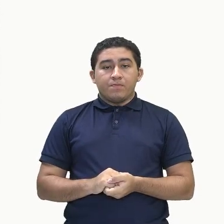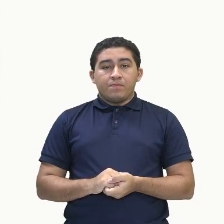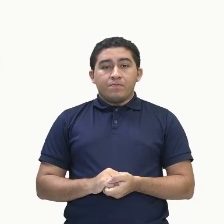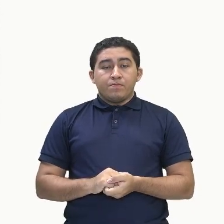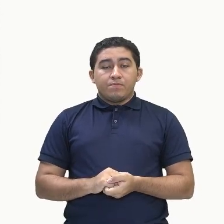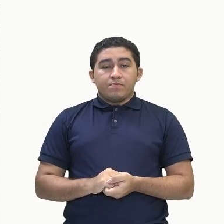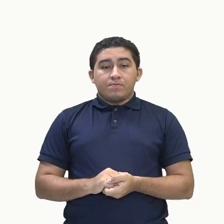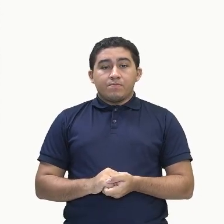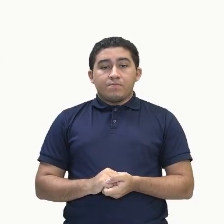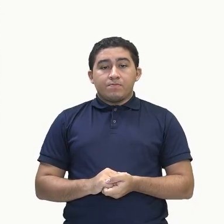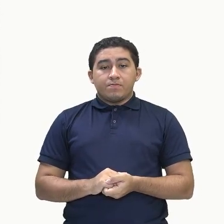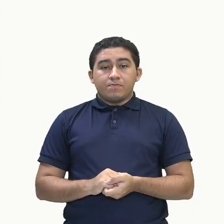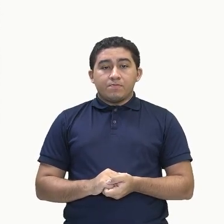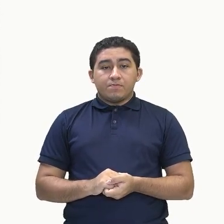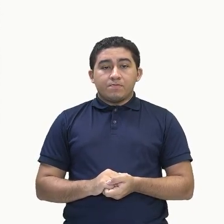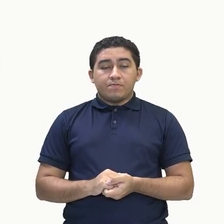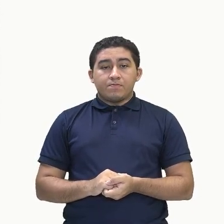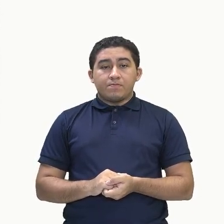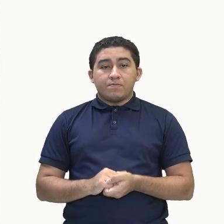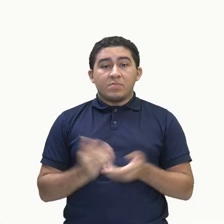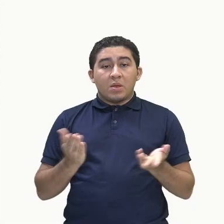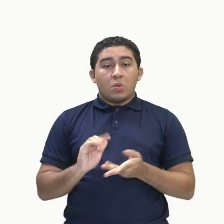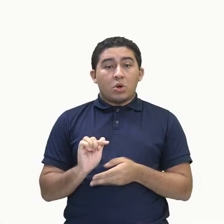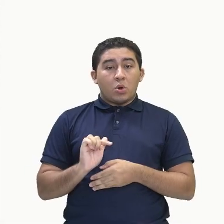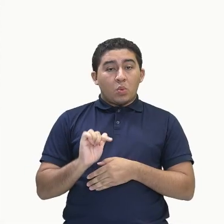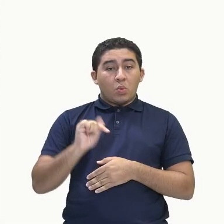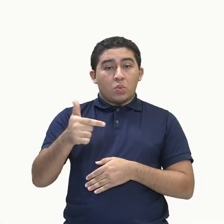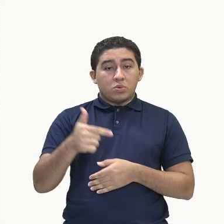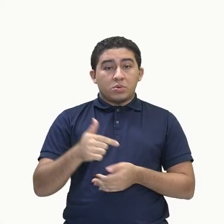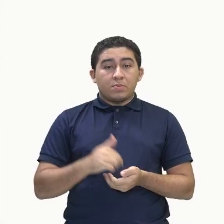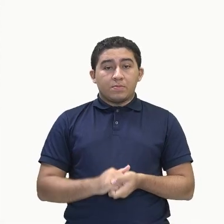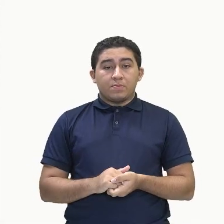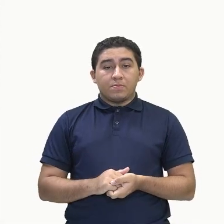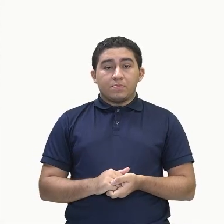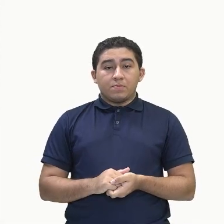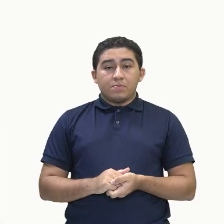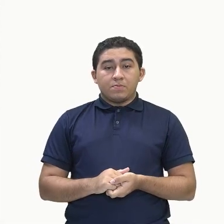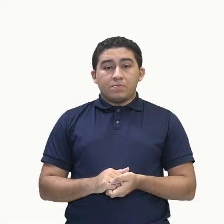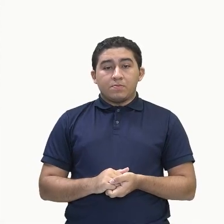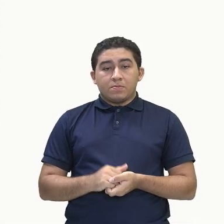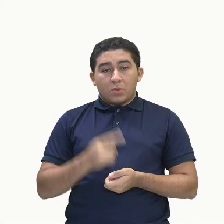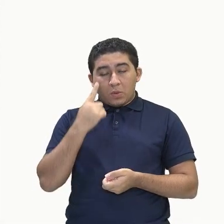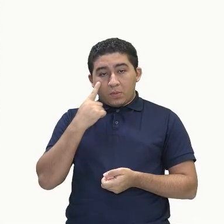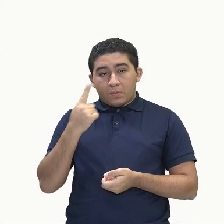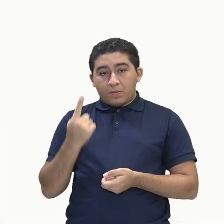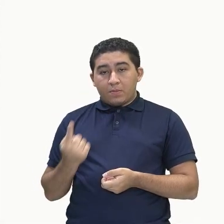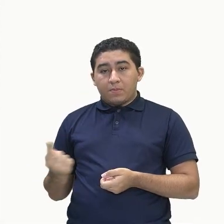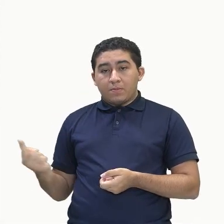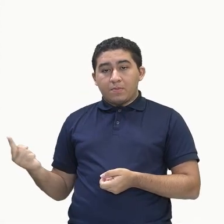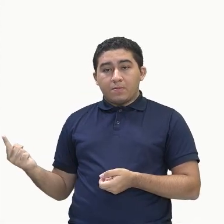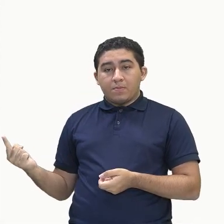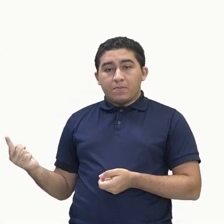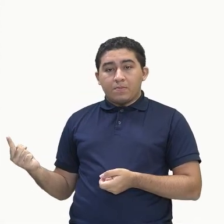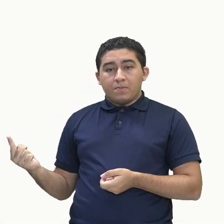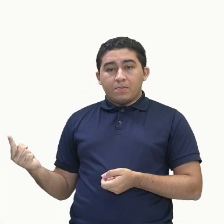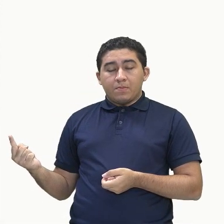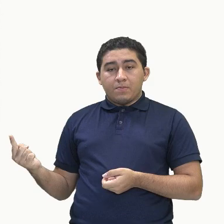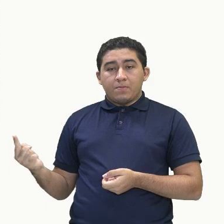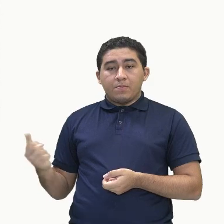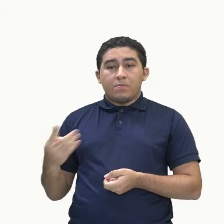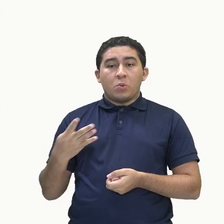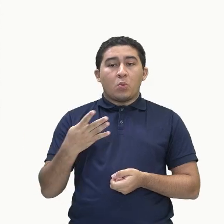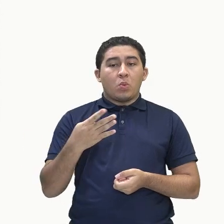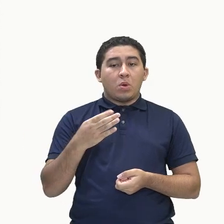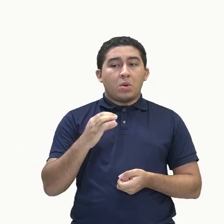aqui a linha para a gente ver a longitude. Olha, o meu ponto C, a minha longitude está aqui, olha, em 40